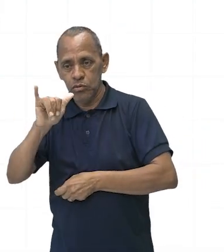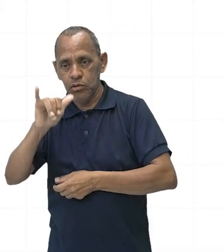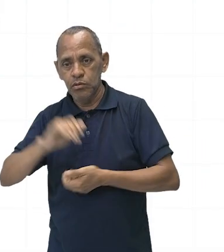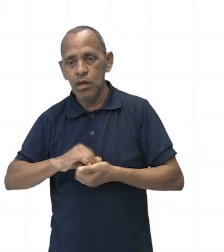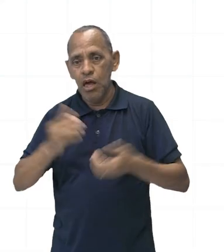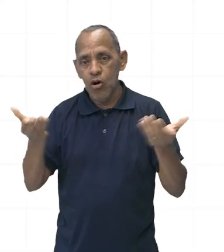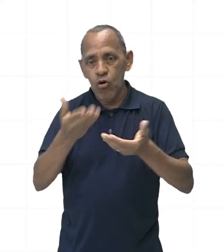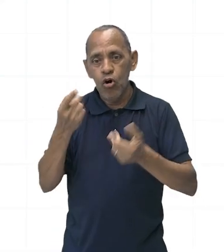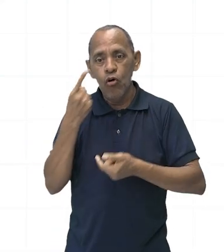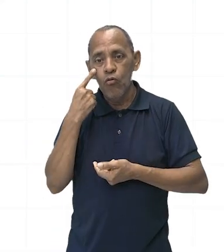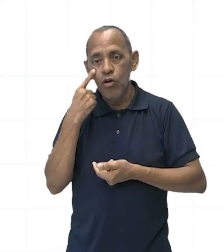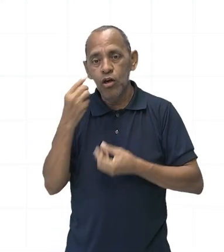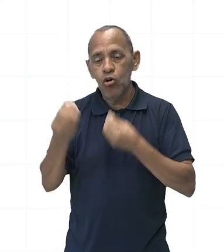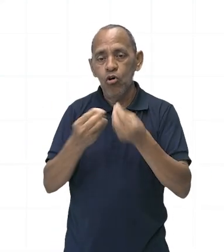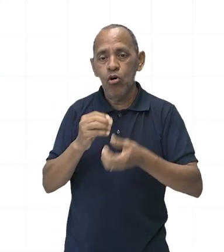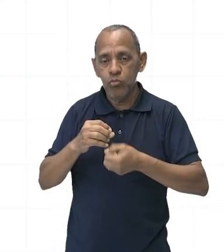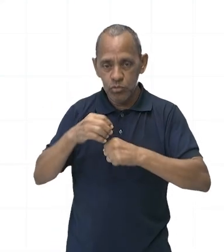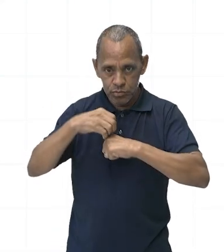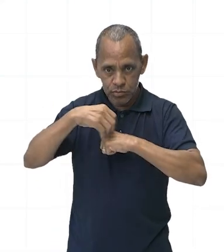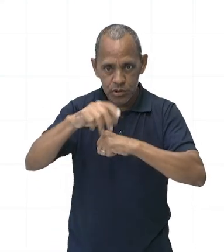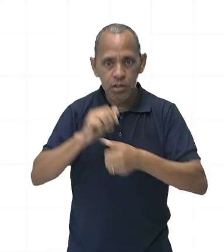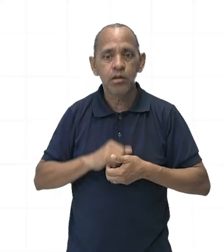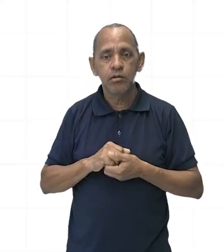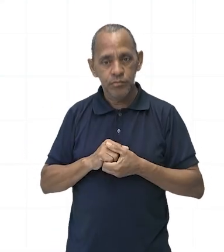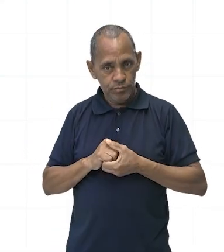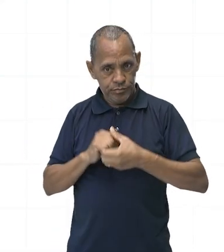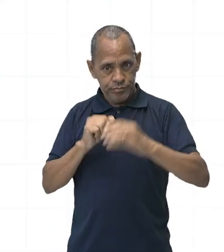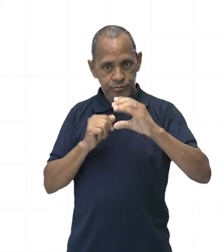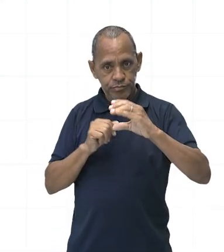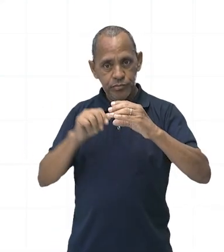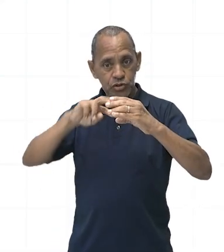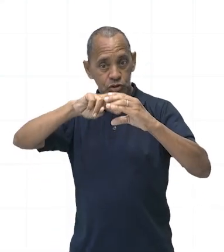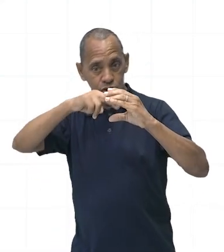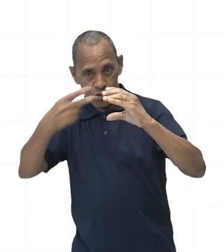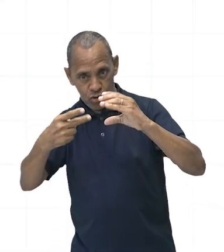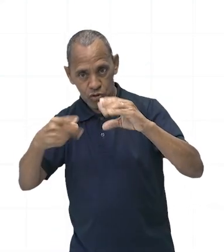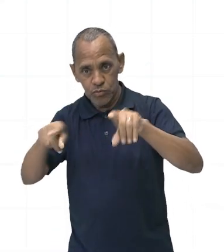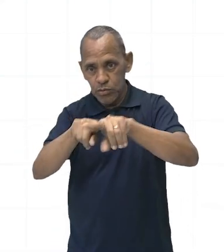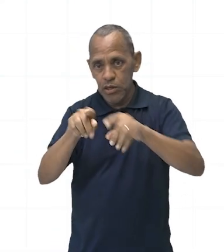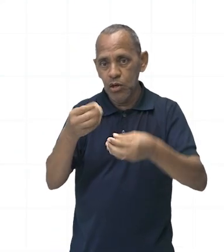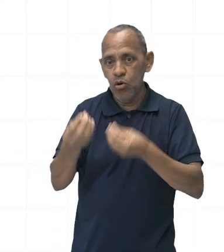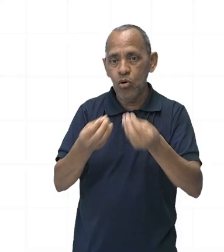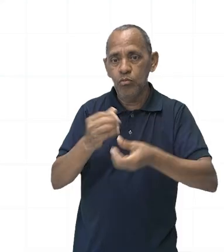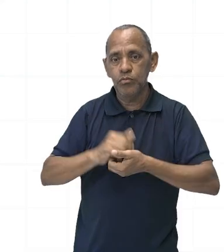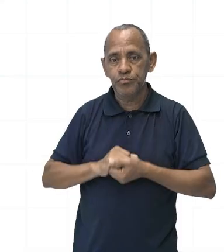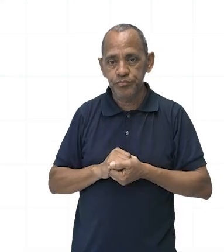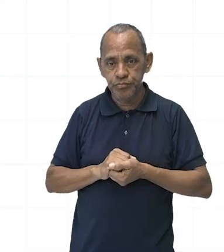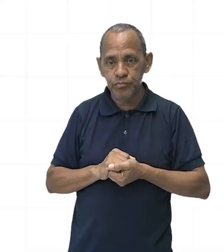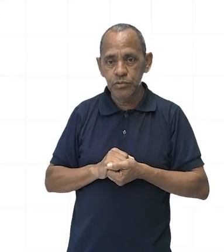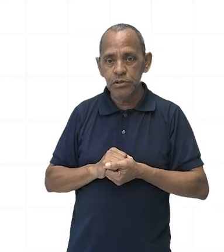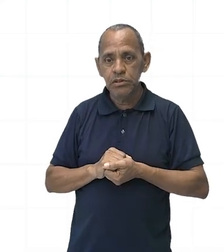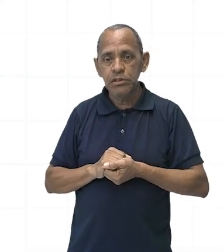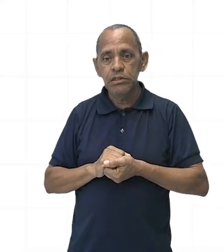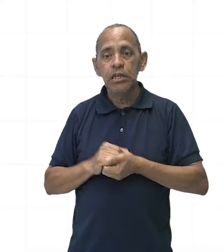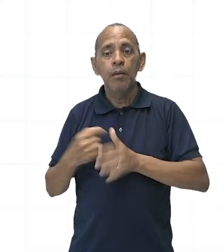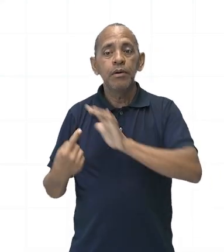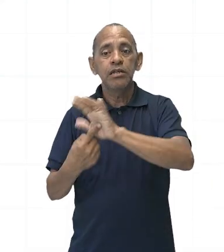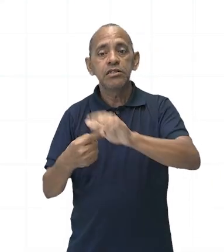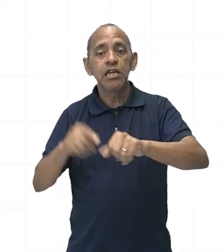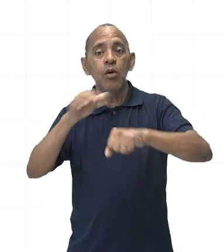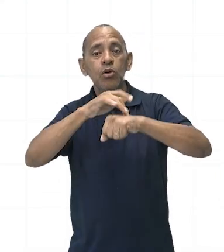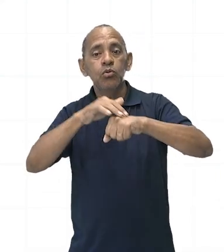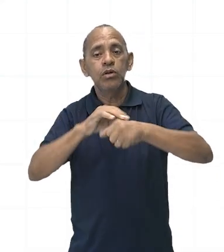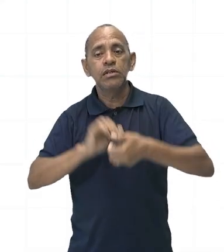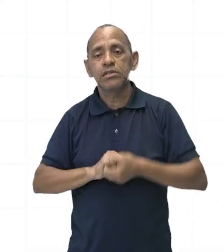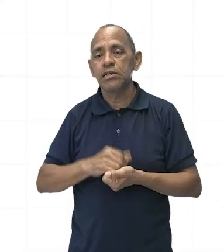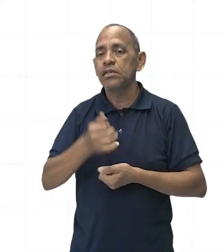Y. Vamos agora observar como serão os genótipos dos indivíduos e descobrir quem apresentará uma doença, por exemplo,